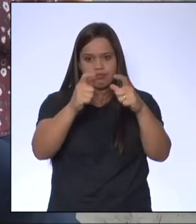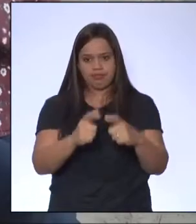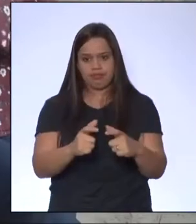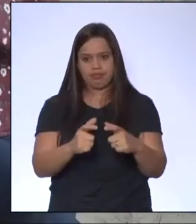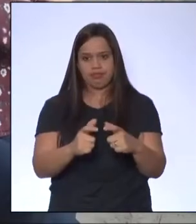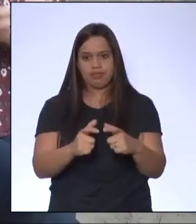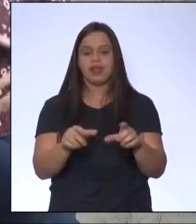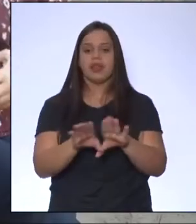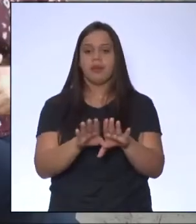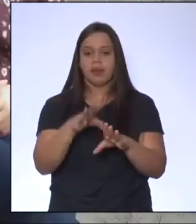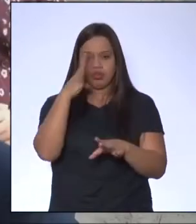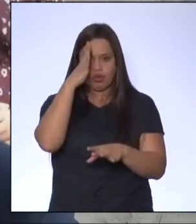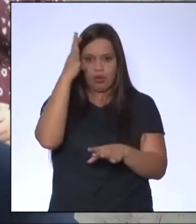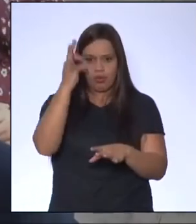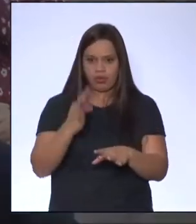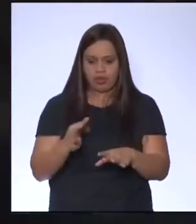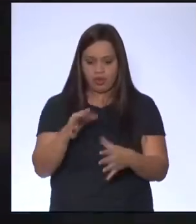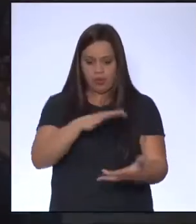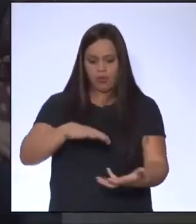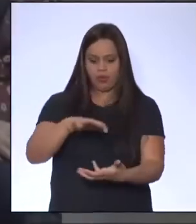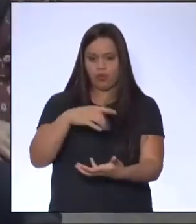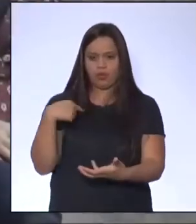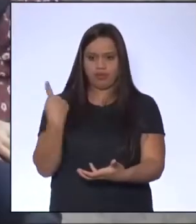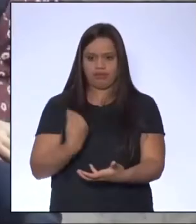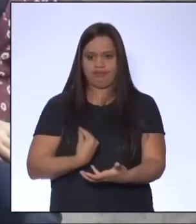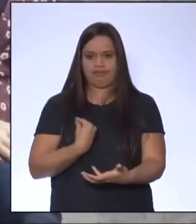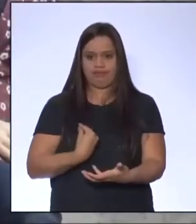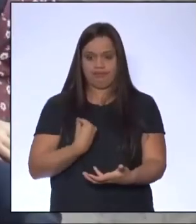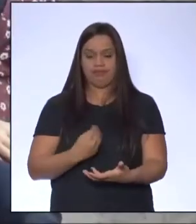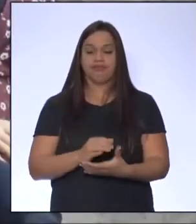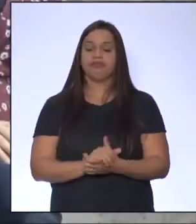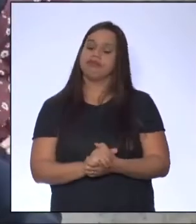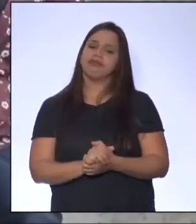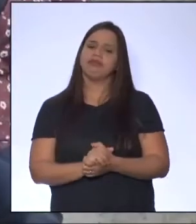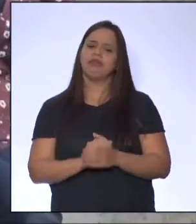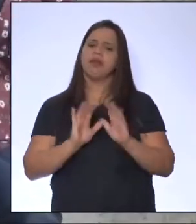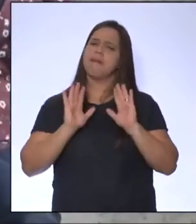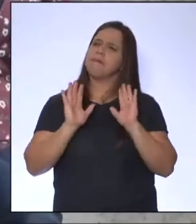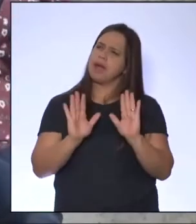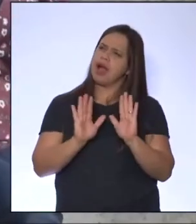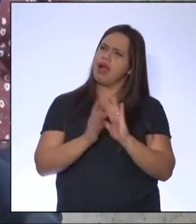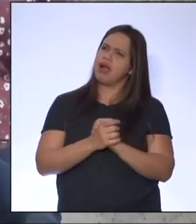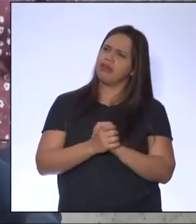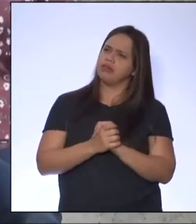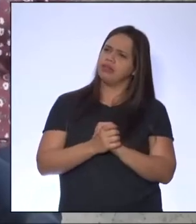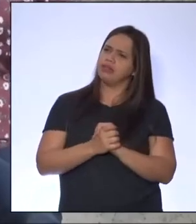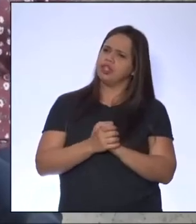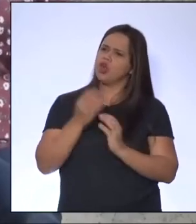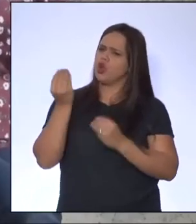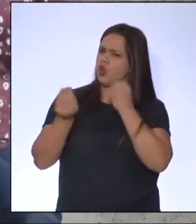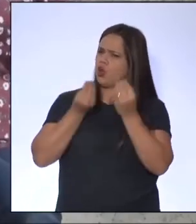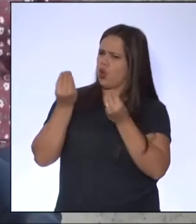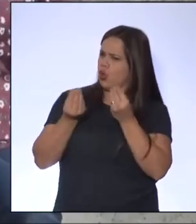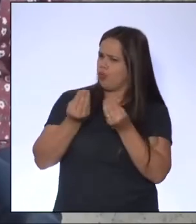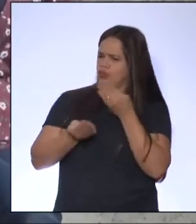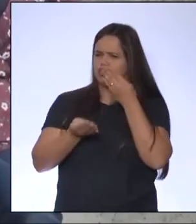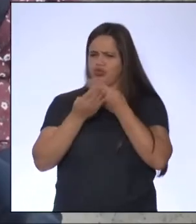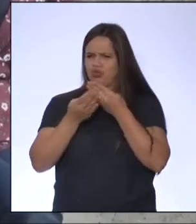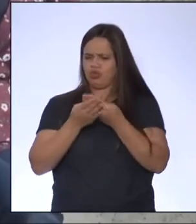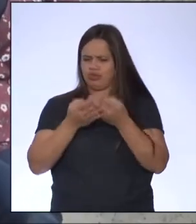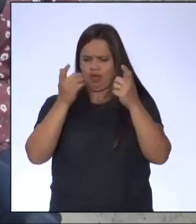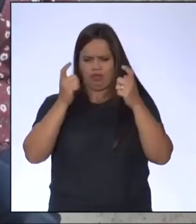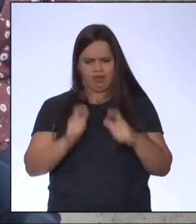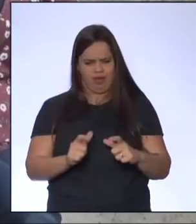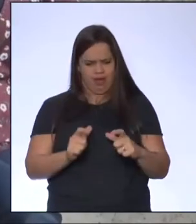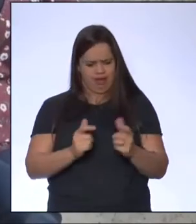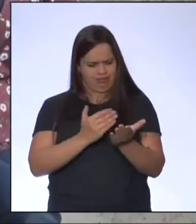para a gente compreender melhor o mundo em que vivemos. Mas Como a gente pode estudar um lugar a